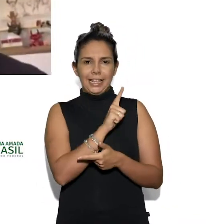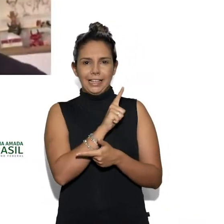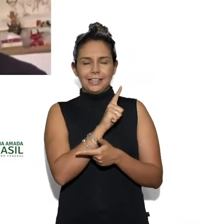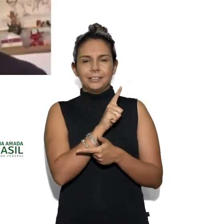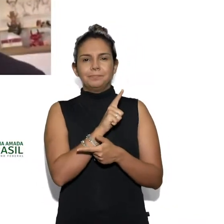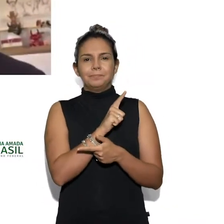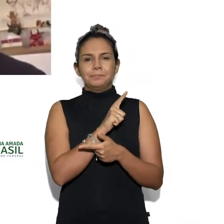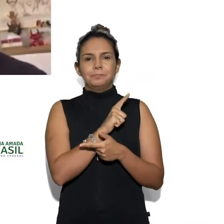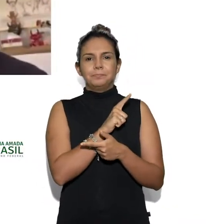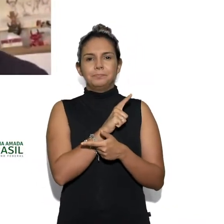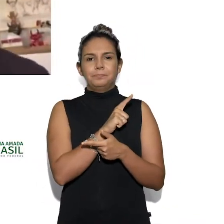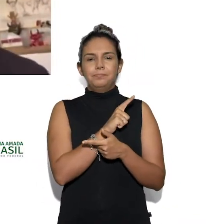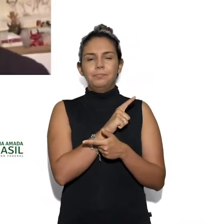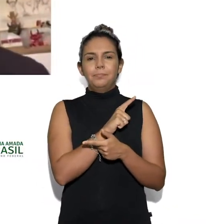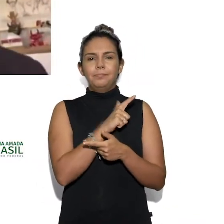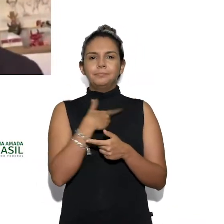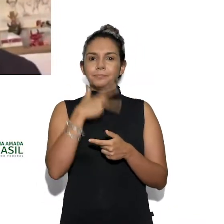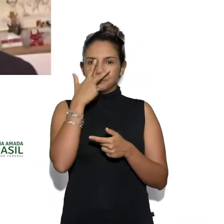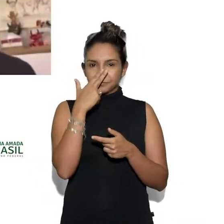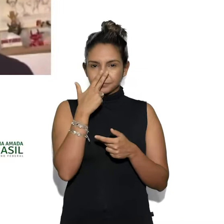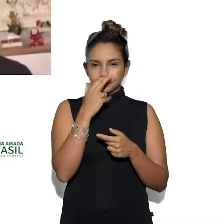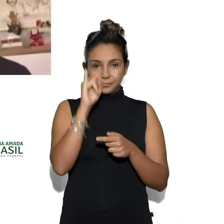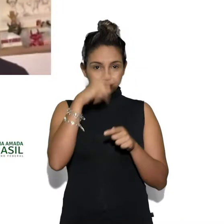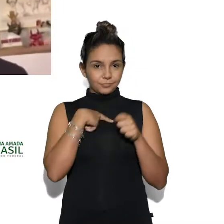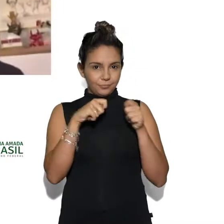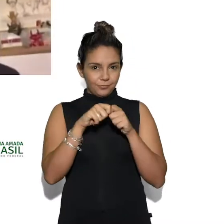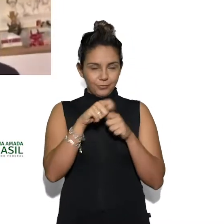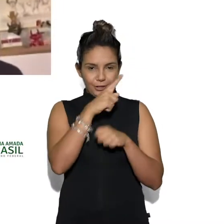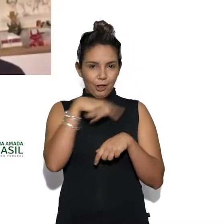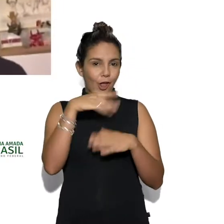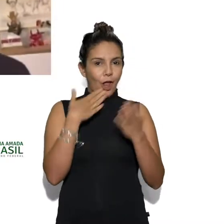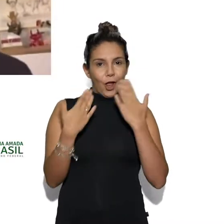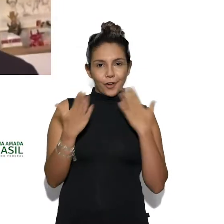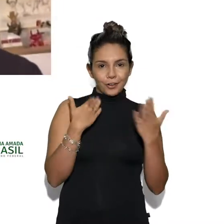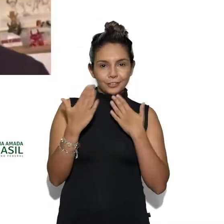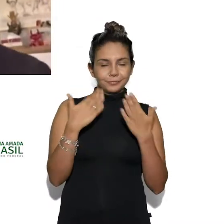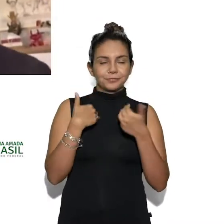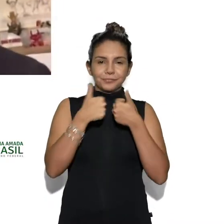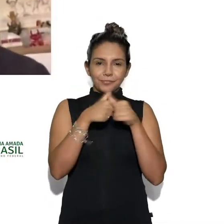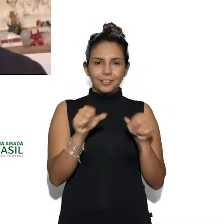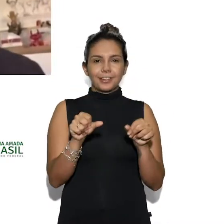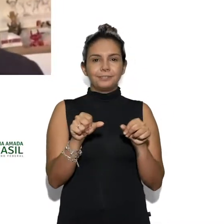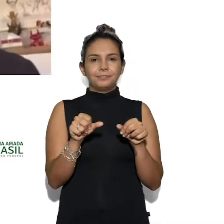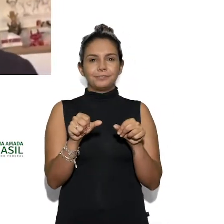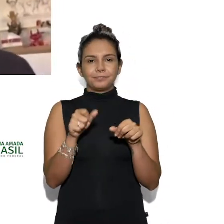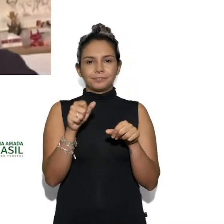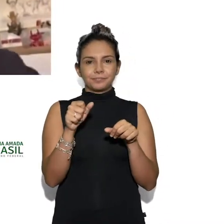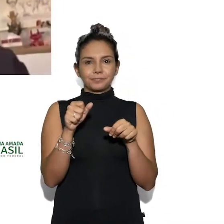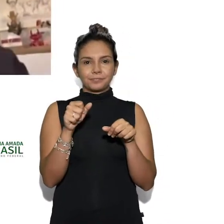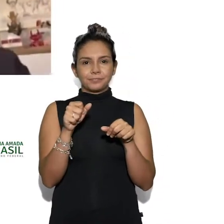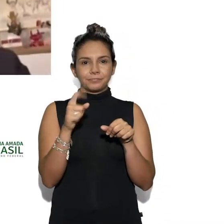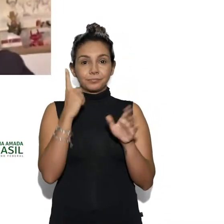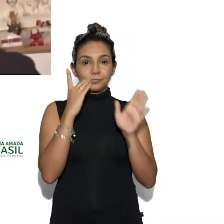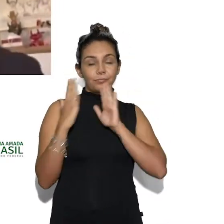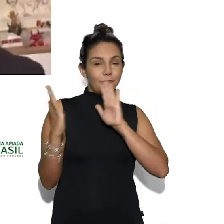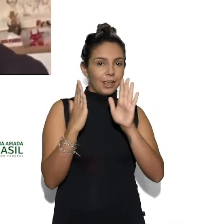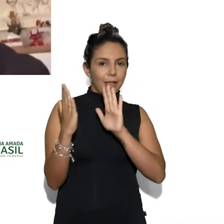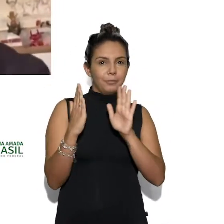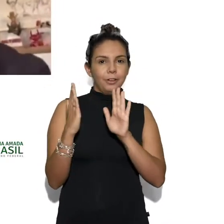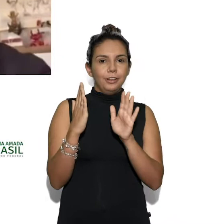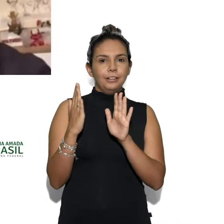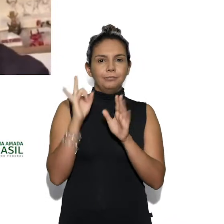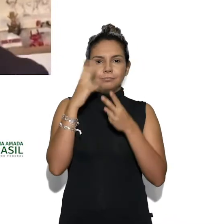alergia. Eu acho que se eu fizesse assim essas conversas, eu ficaria alérgico durante um tempo, assim. Eu